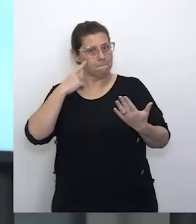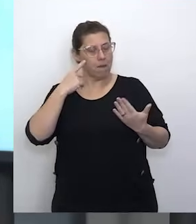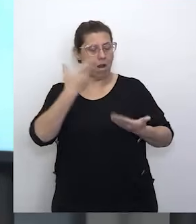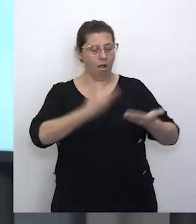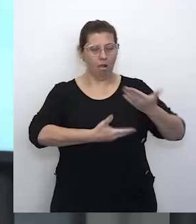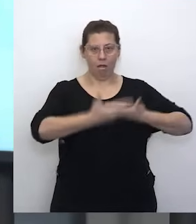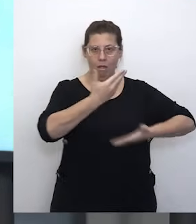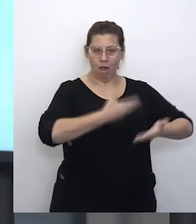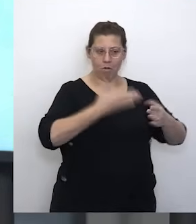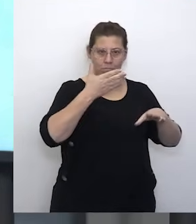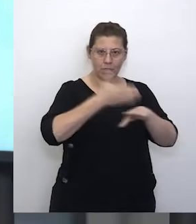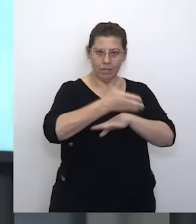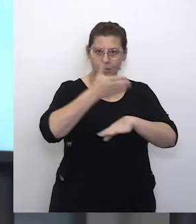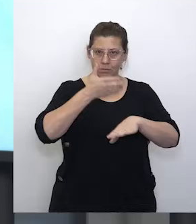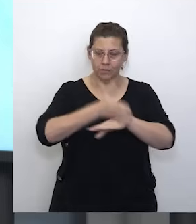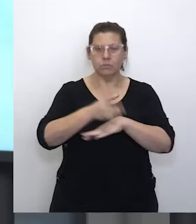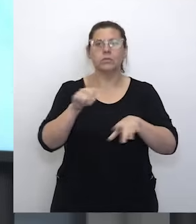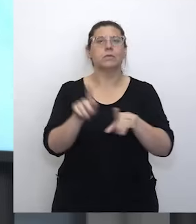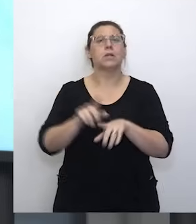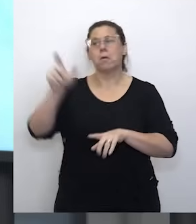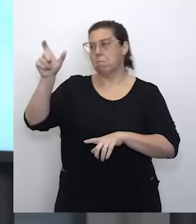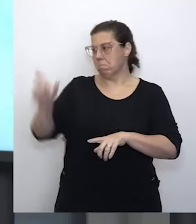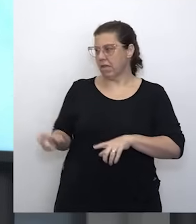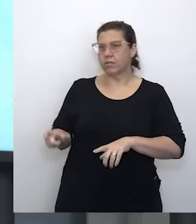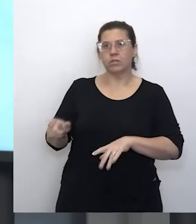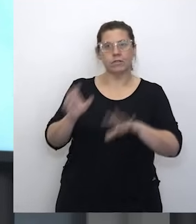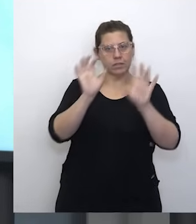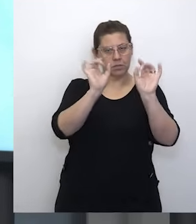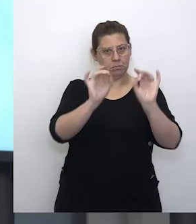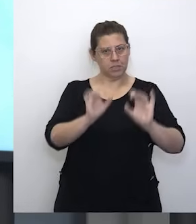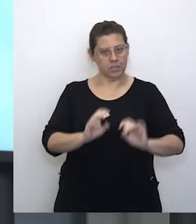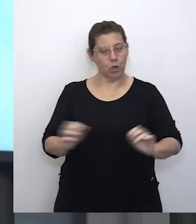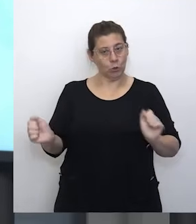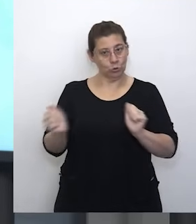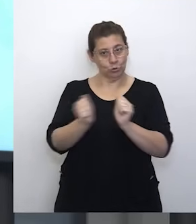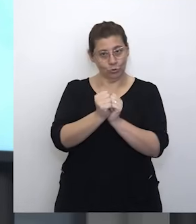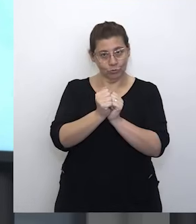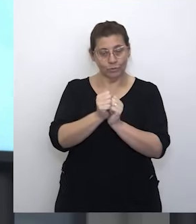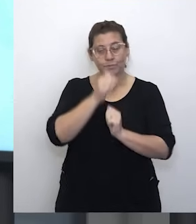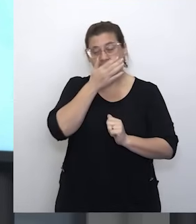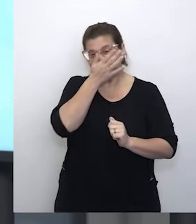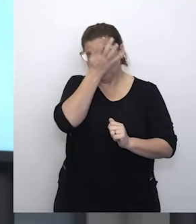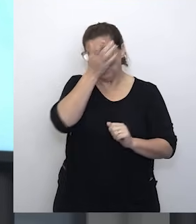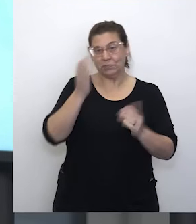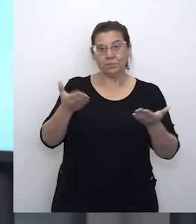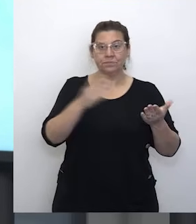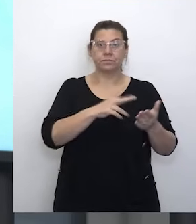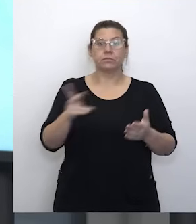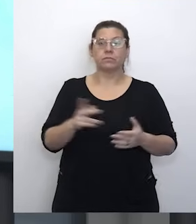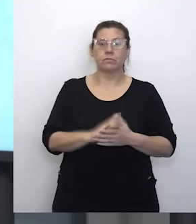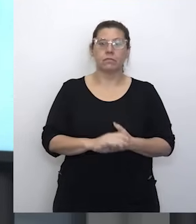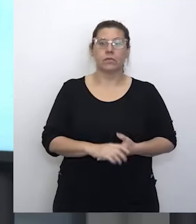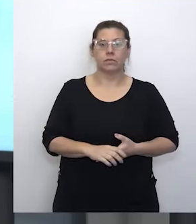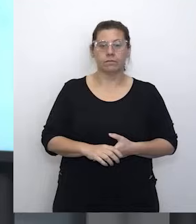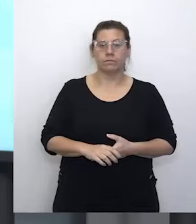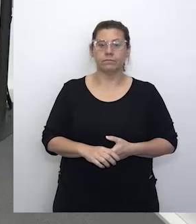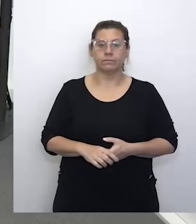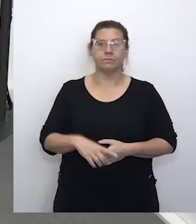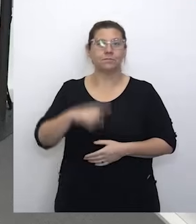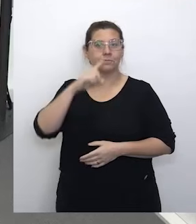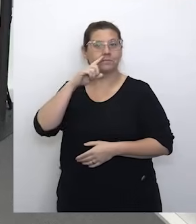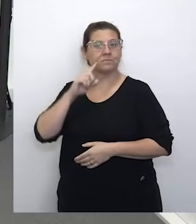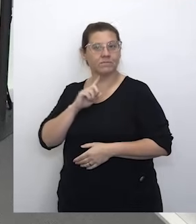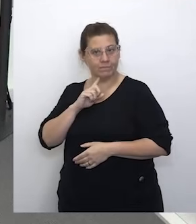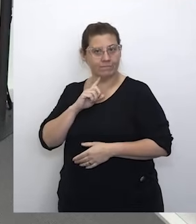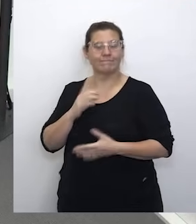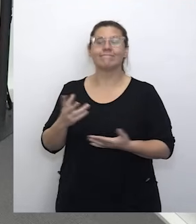de participação, a gente tem sempre uma pessoa muito especial aqui para trabalhar com a gente. E hoje nós temos o nosso querido professor Magno. É isso